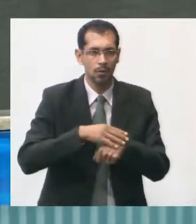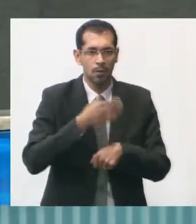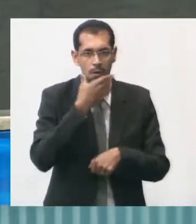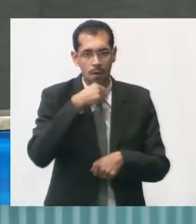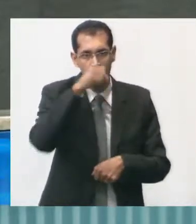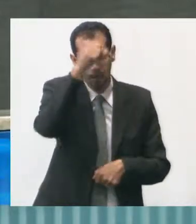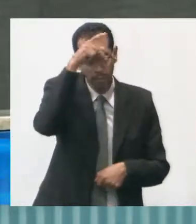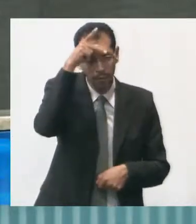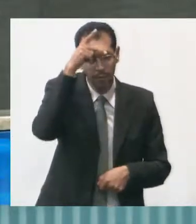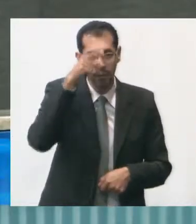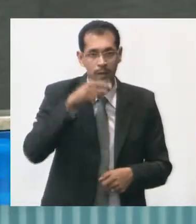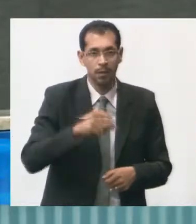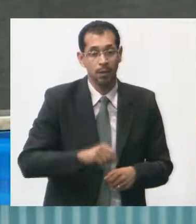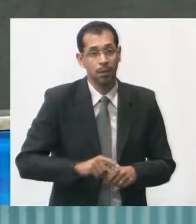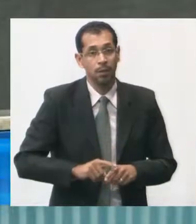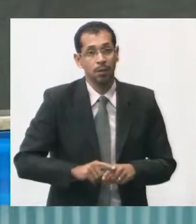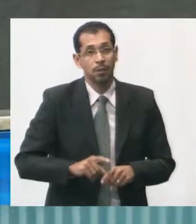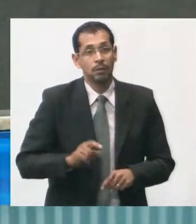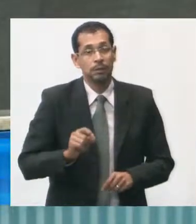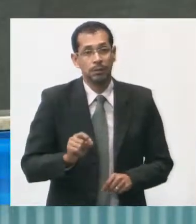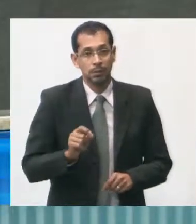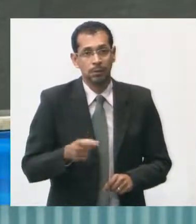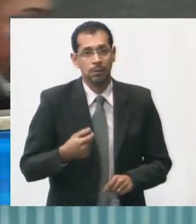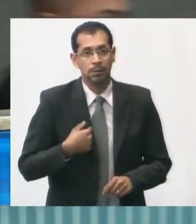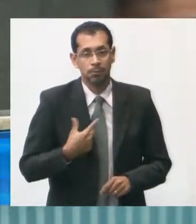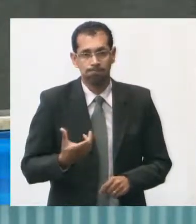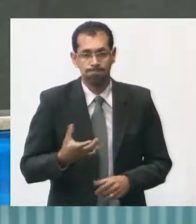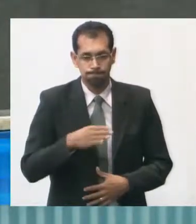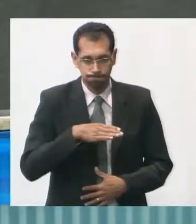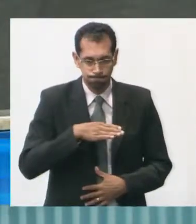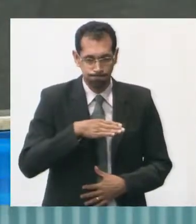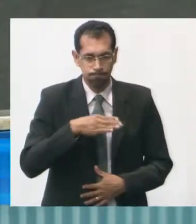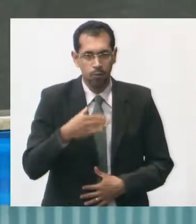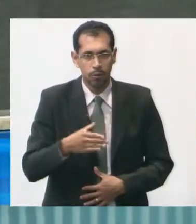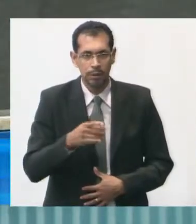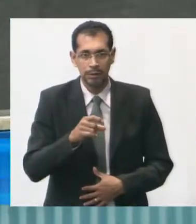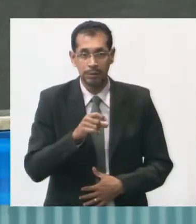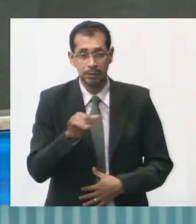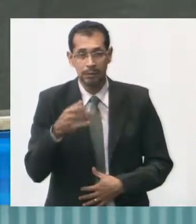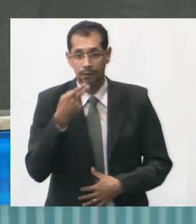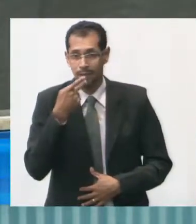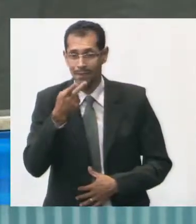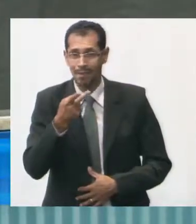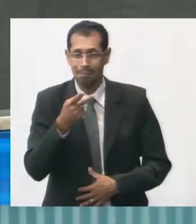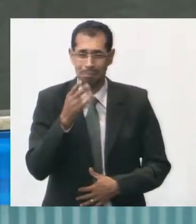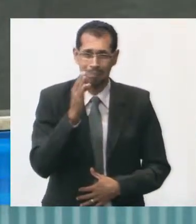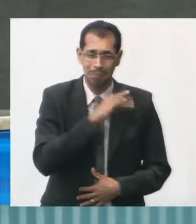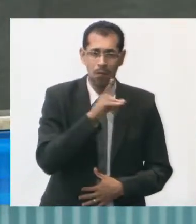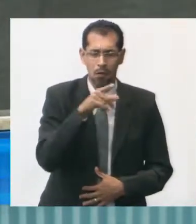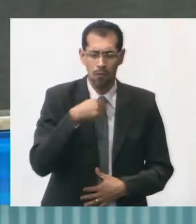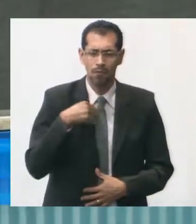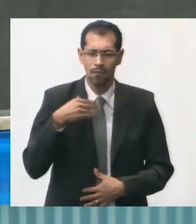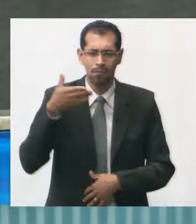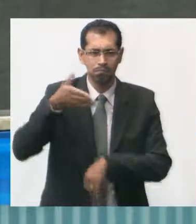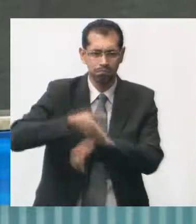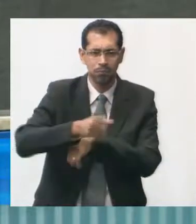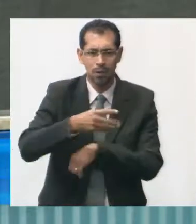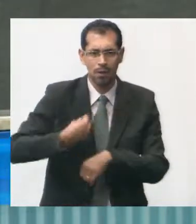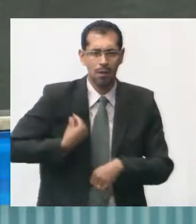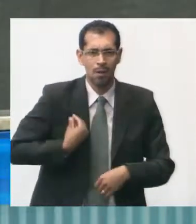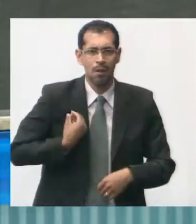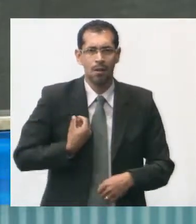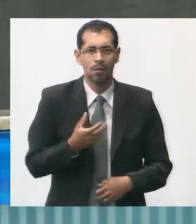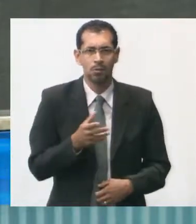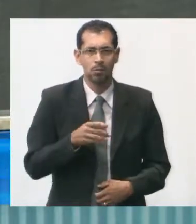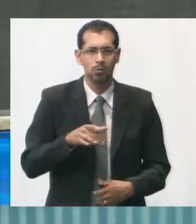uma fala aqui excessiva, eu terei coragem e disposição para retratá-la. Então, fiz isso